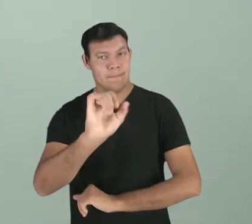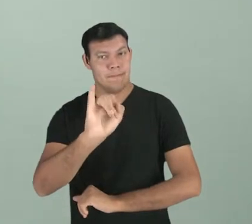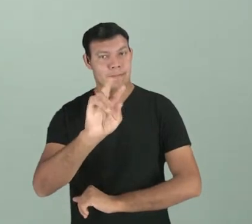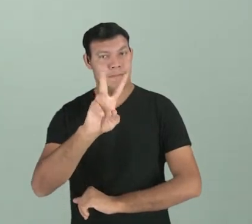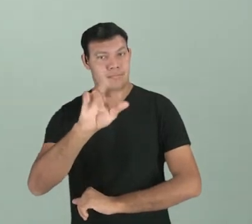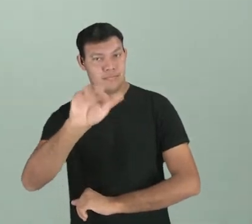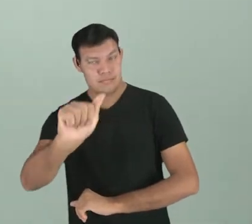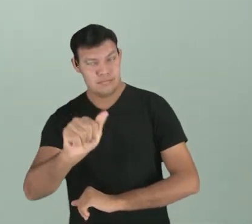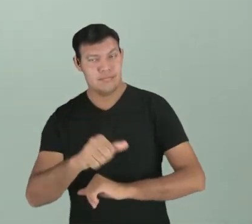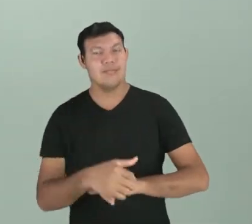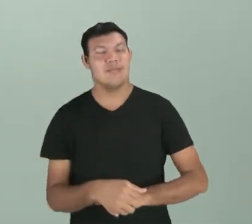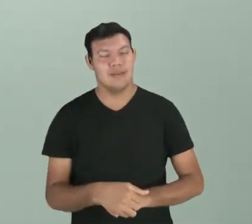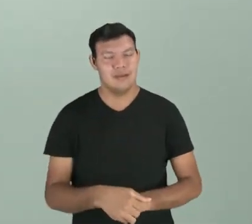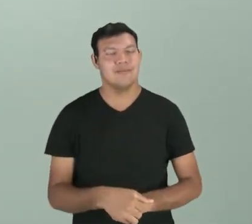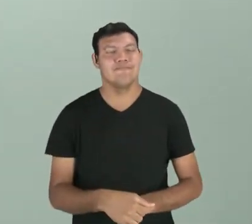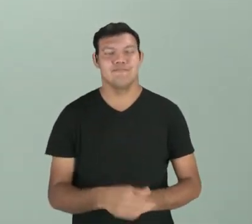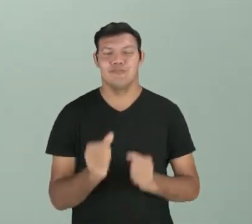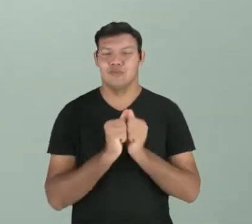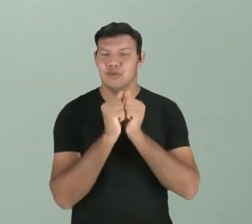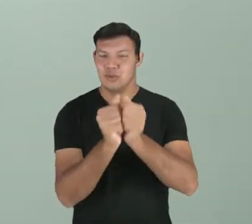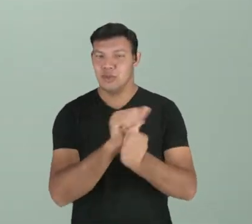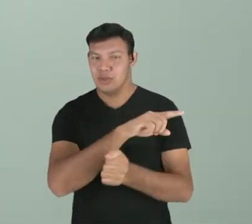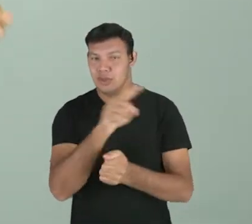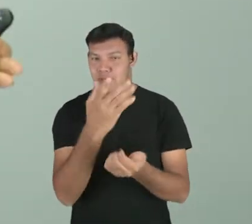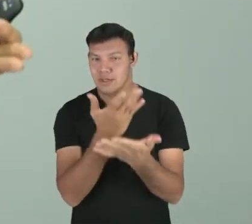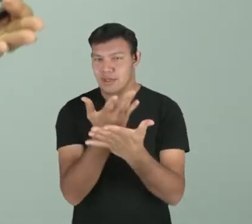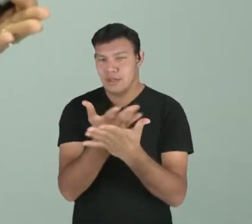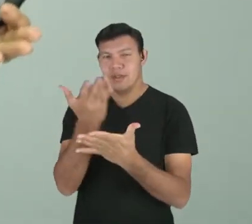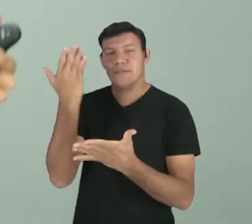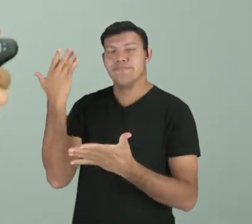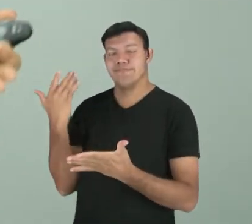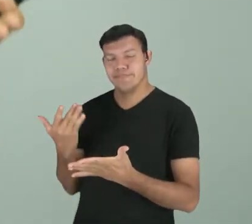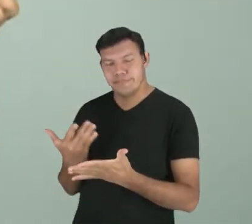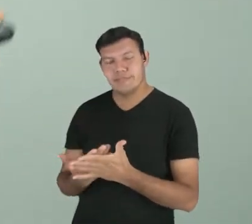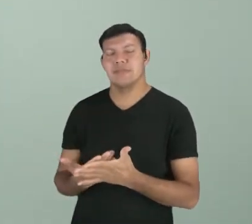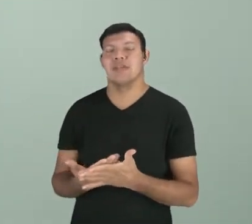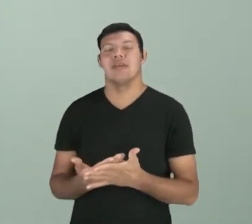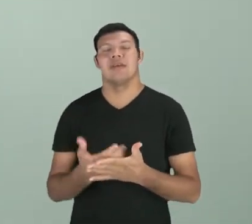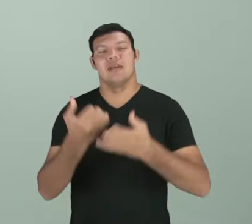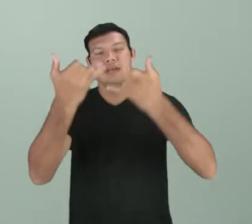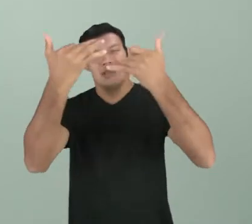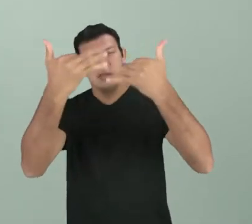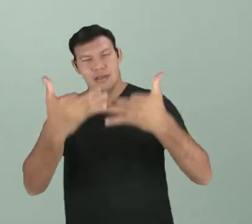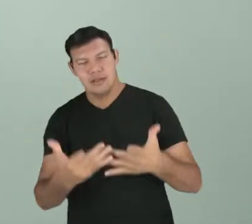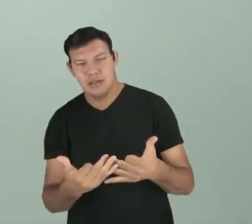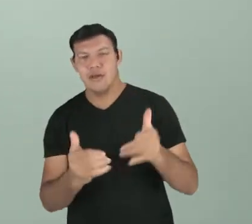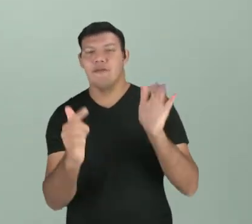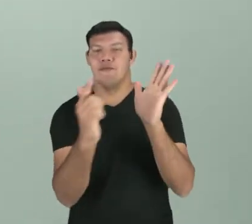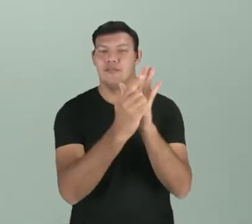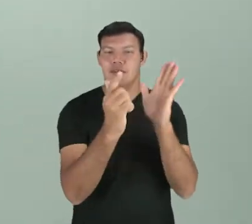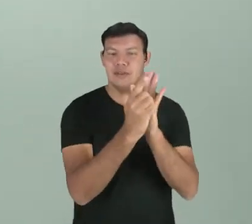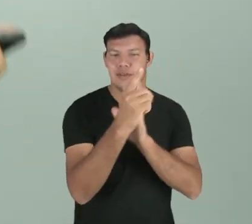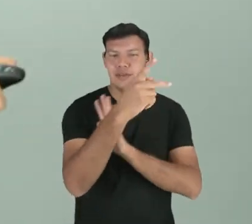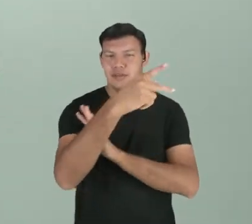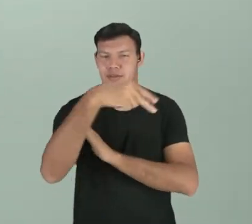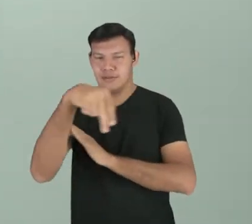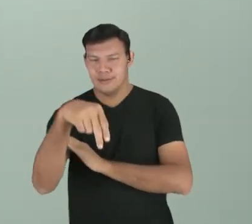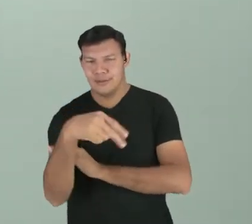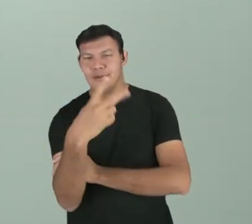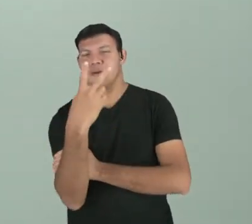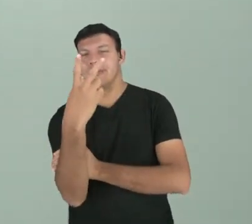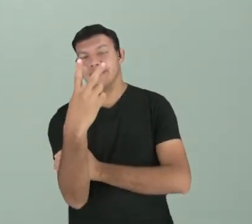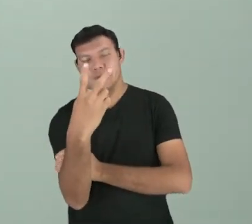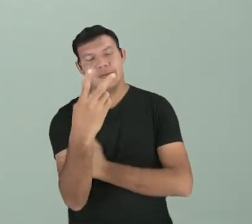Soares, estive com vocês nas aulas anteriores, viemos falando sobre o papel dos pronomes, né, já em duas